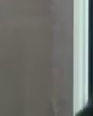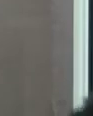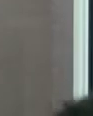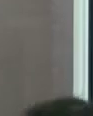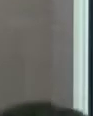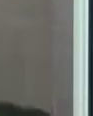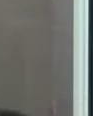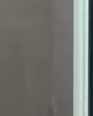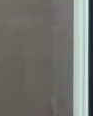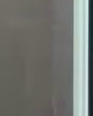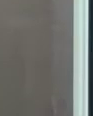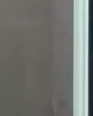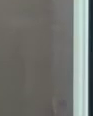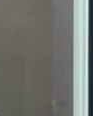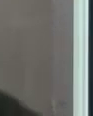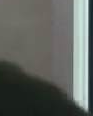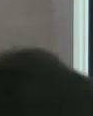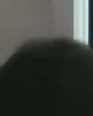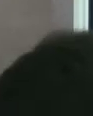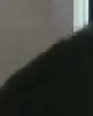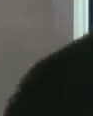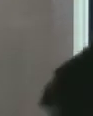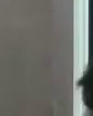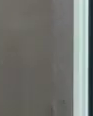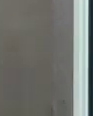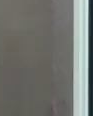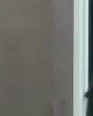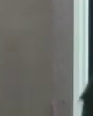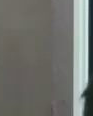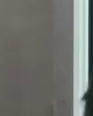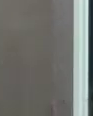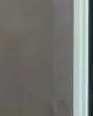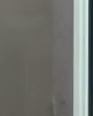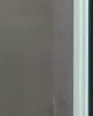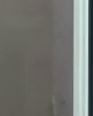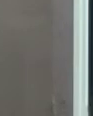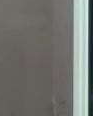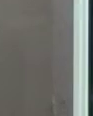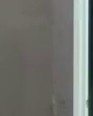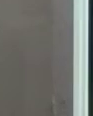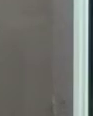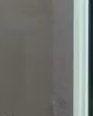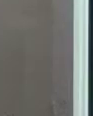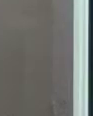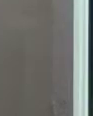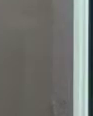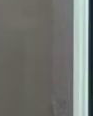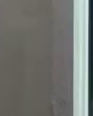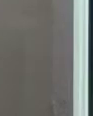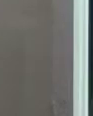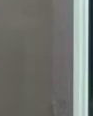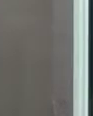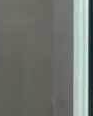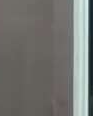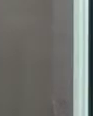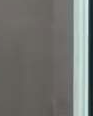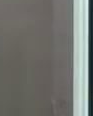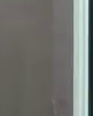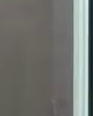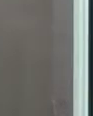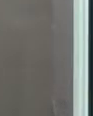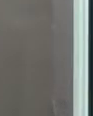os problemas dela, porque eu sei que eu resolvendo as questões dos agentes de saúde, eu estou resolvendo as questões da população que está lá na ponta, porque são eles que entram de casa em casa.